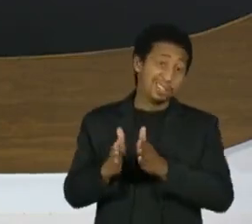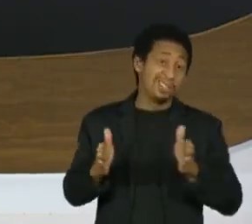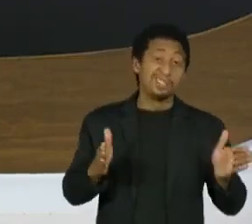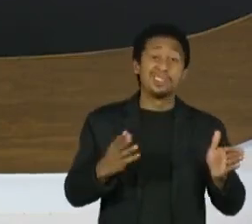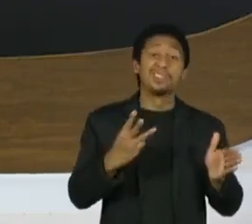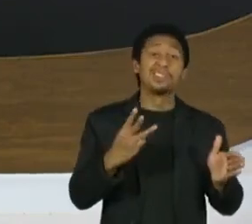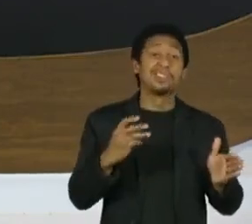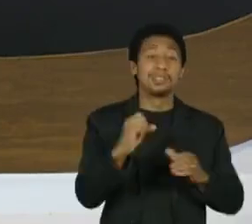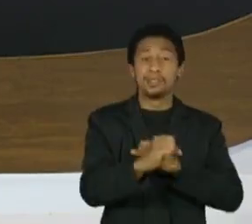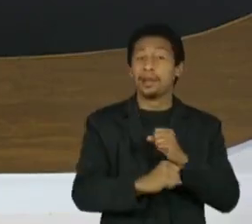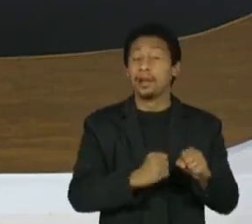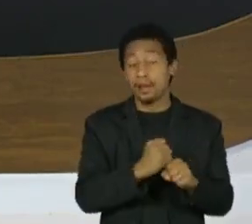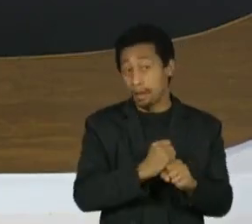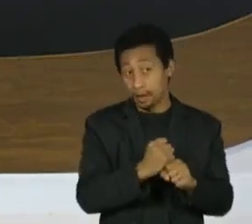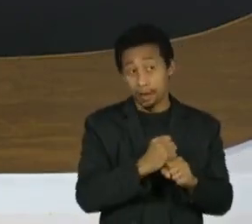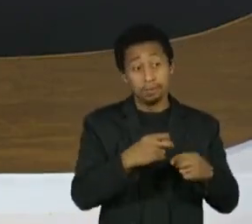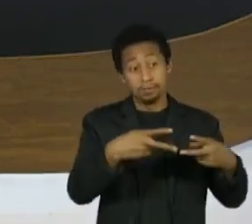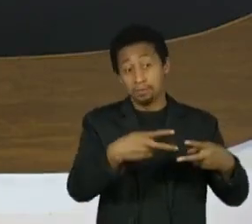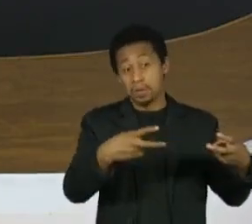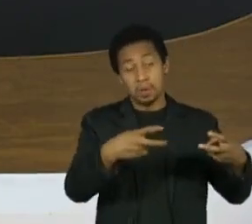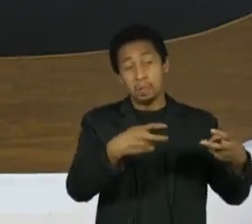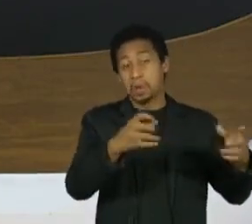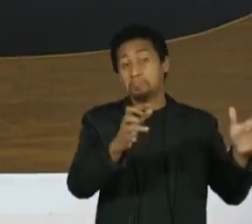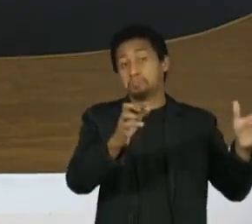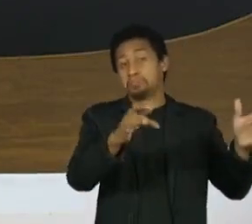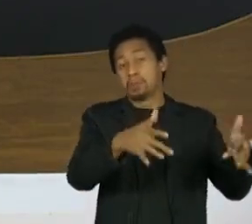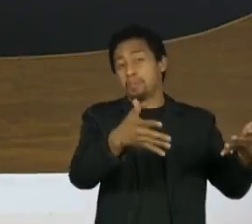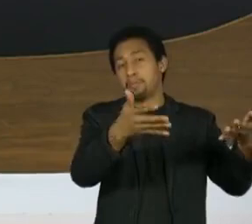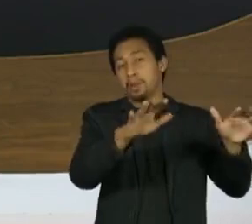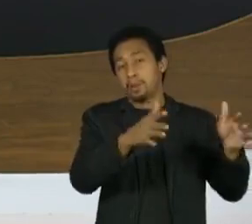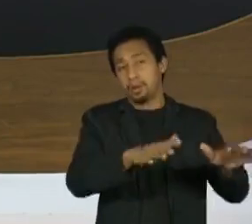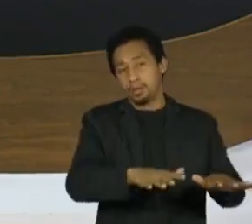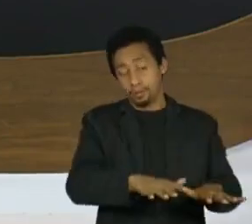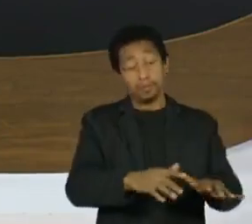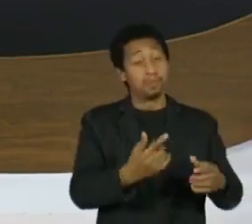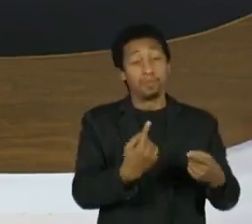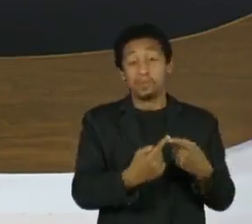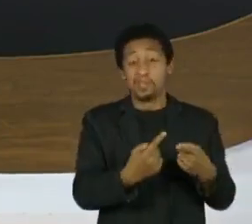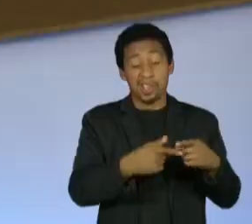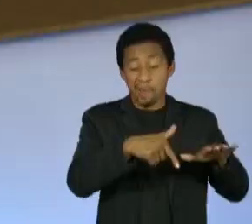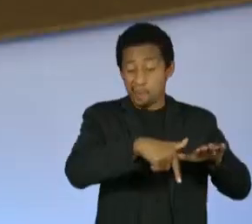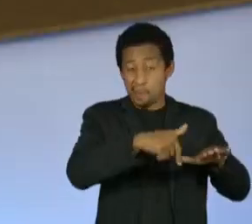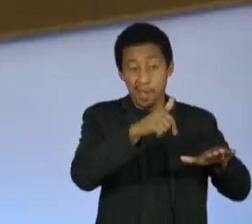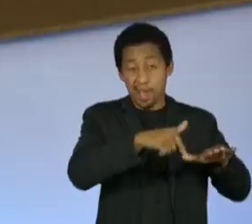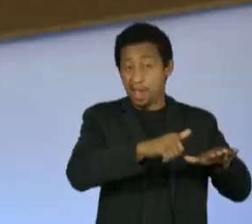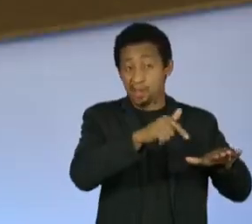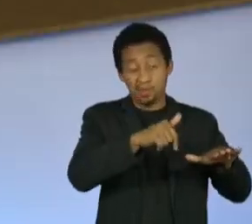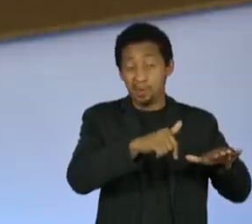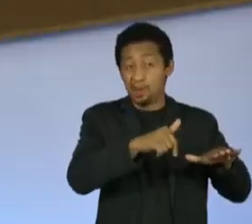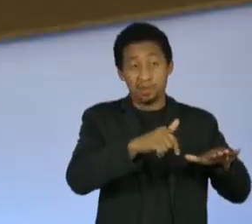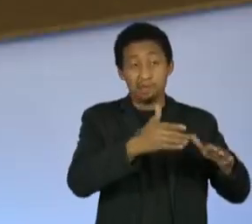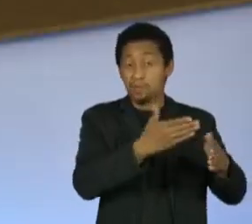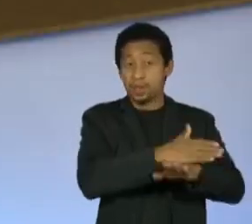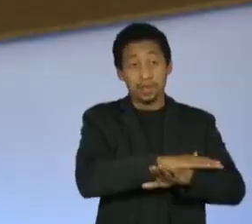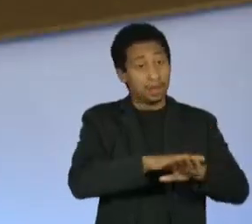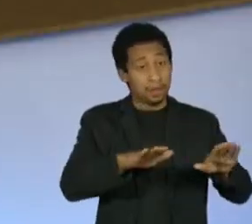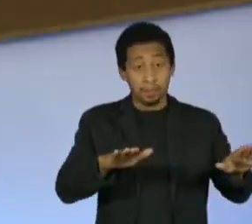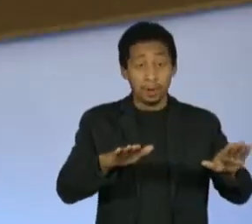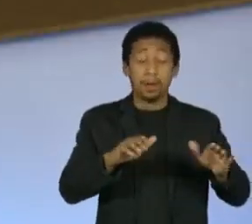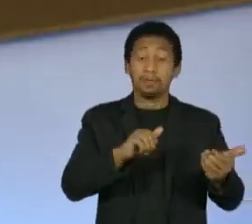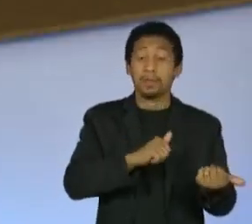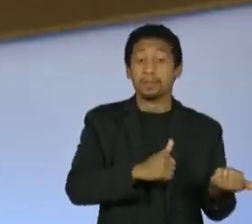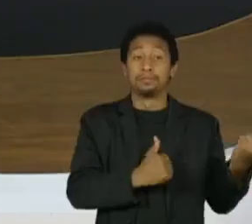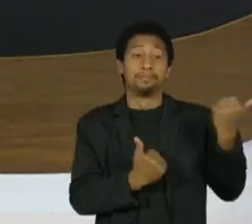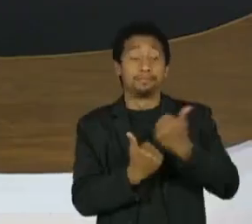vale mais nada porque vai mudar a fonte a matriz energética o petróleo vai ficar lá embaixo da terra com uma lápide de